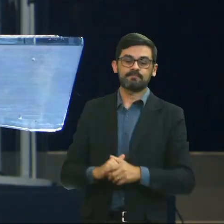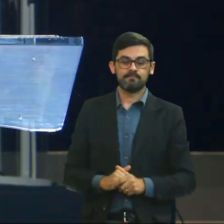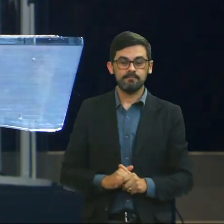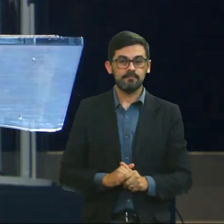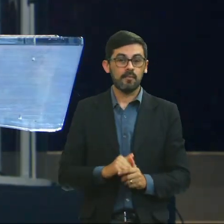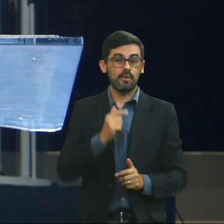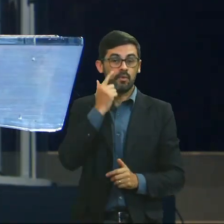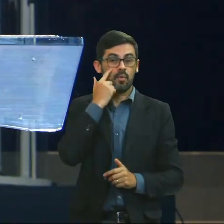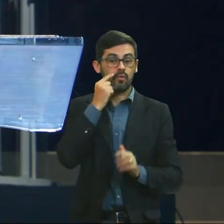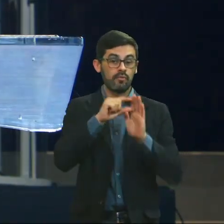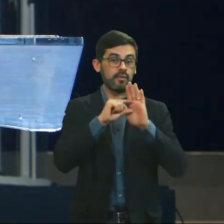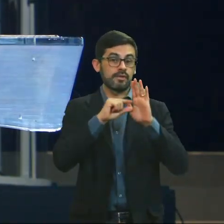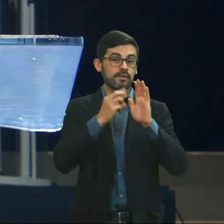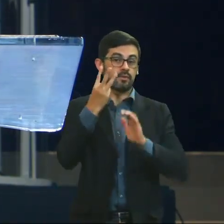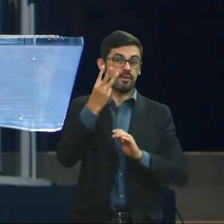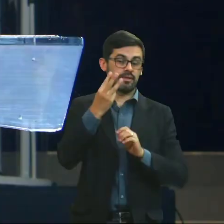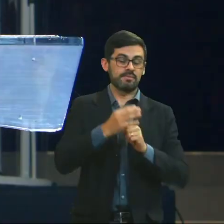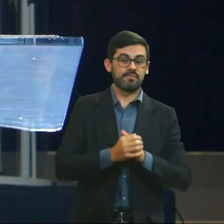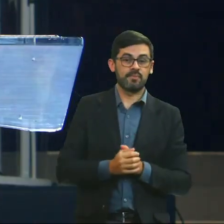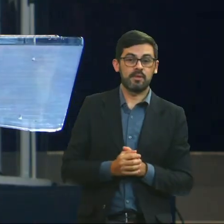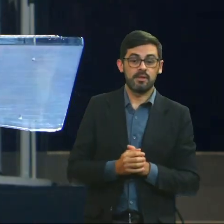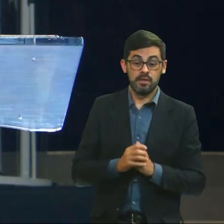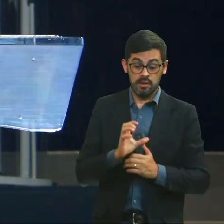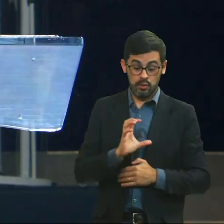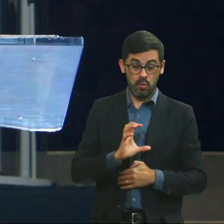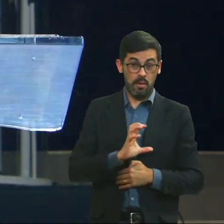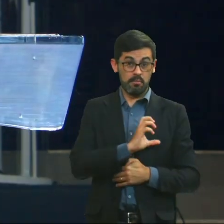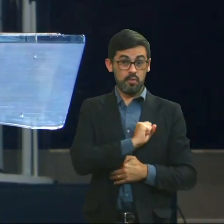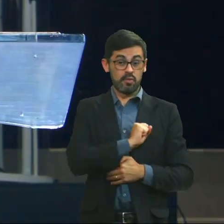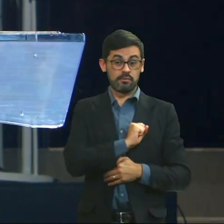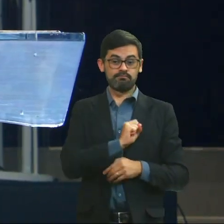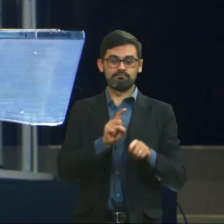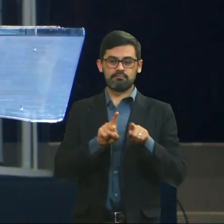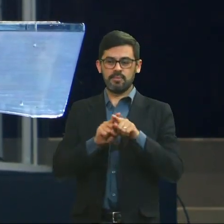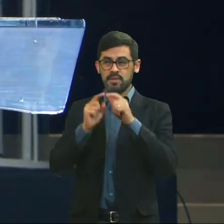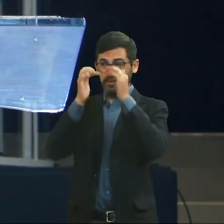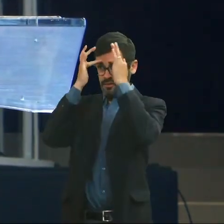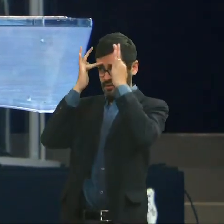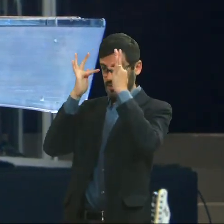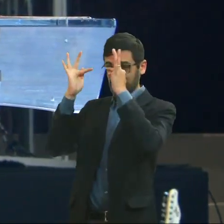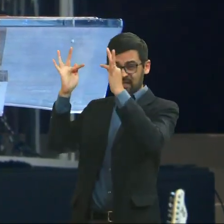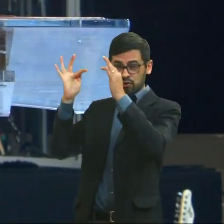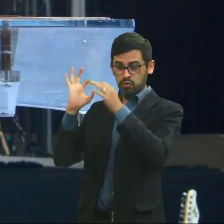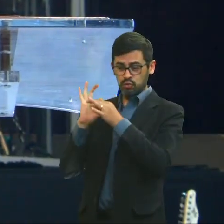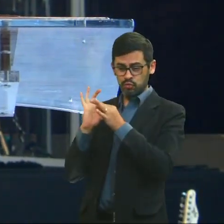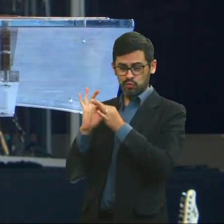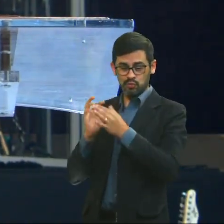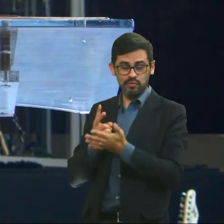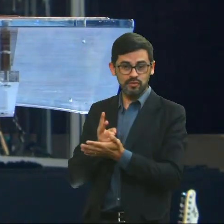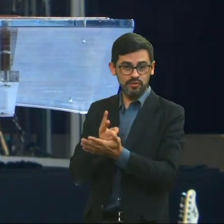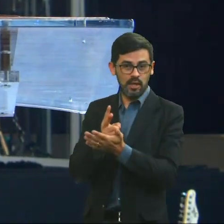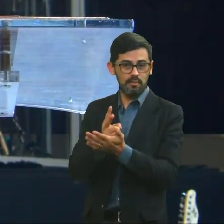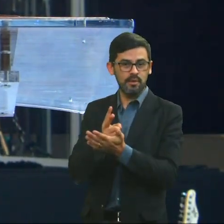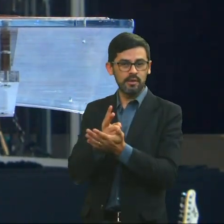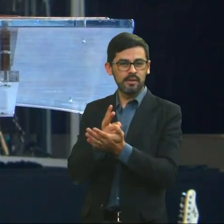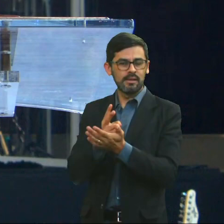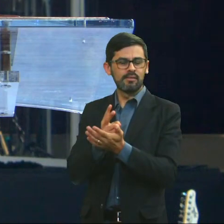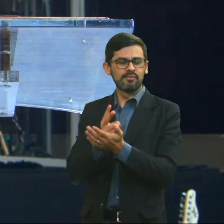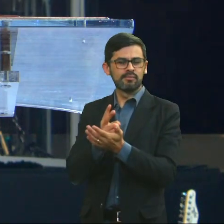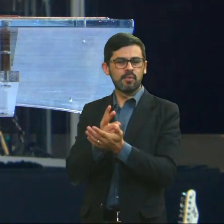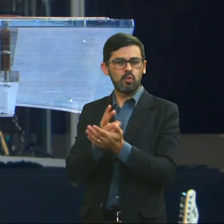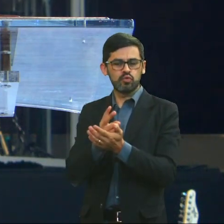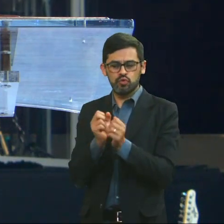Olha o que diz o versículo 3: que o amor e a fidelidade jamais o abandone. Prenda-os ao redor do